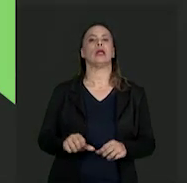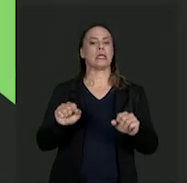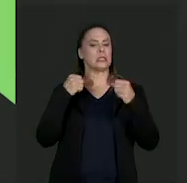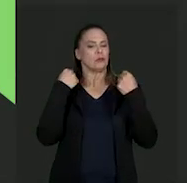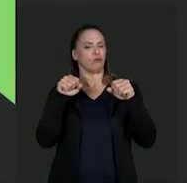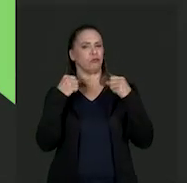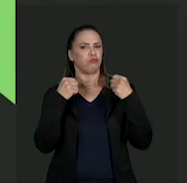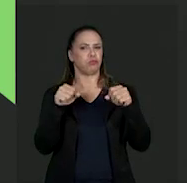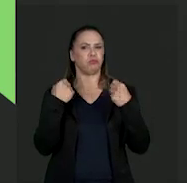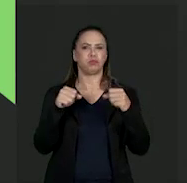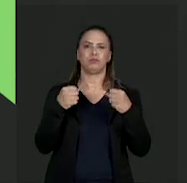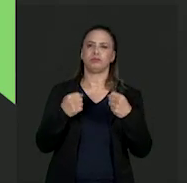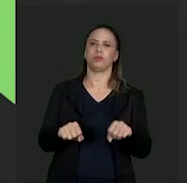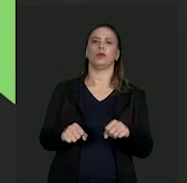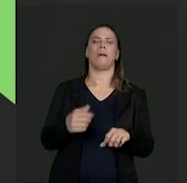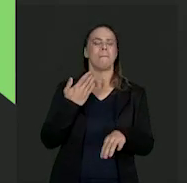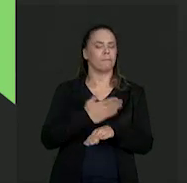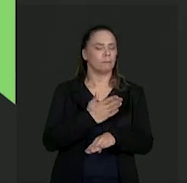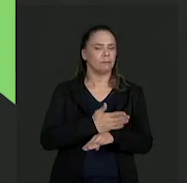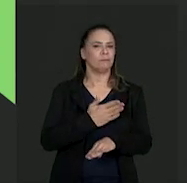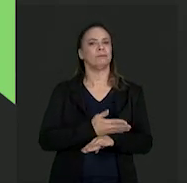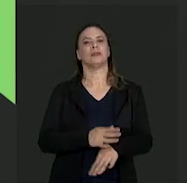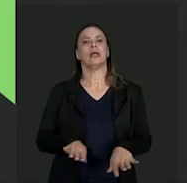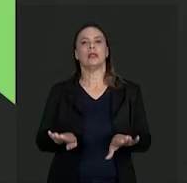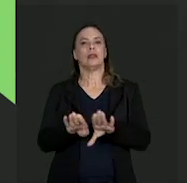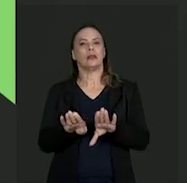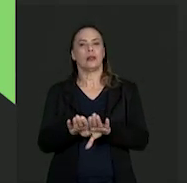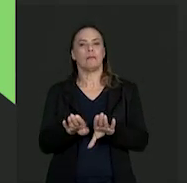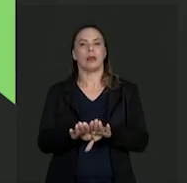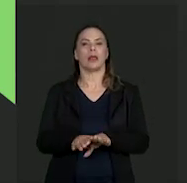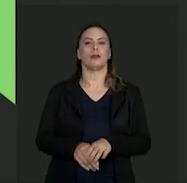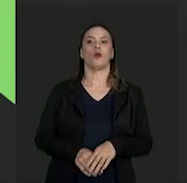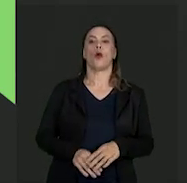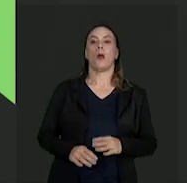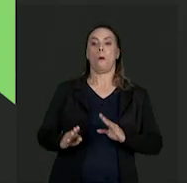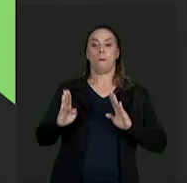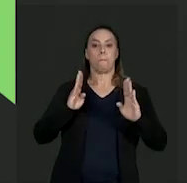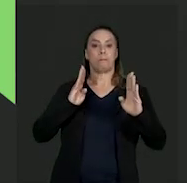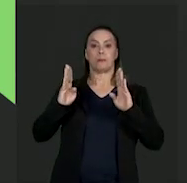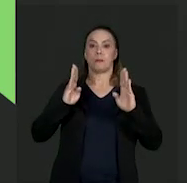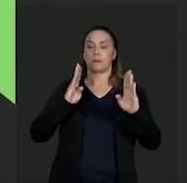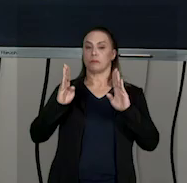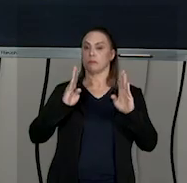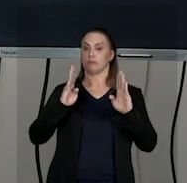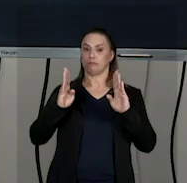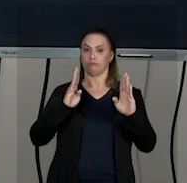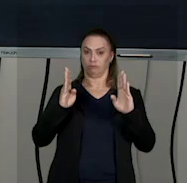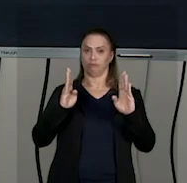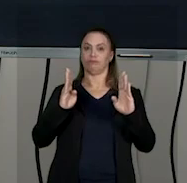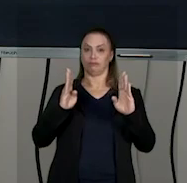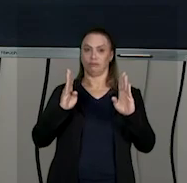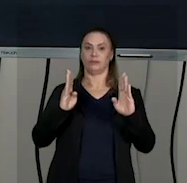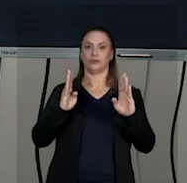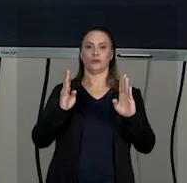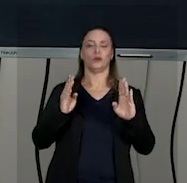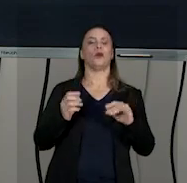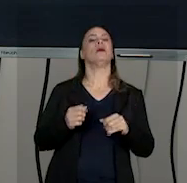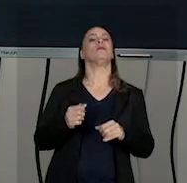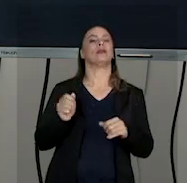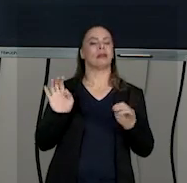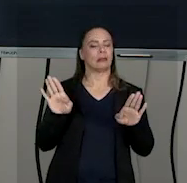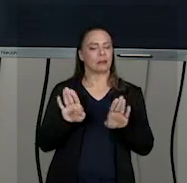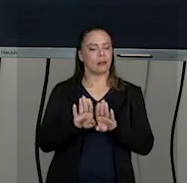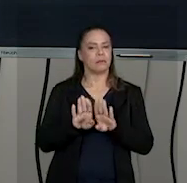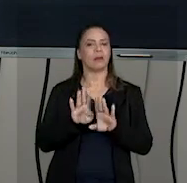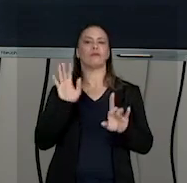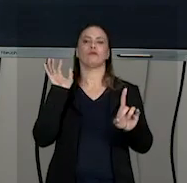tempo, o tipo e o tempo de duração influenciam a capacidade pulmonar das pessoas? São duas perguntas que a